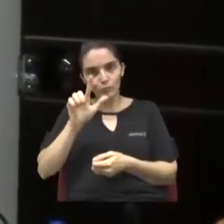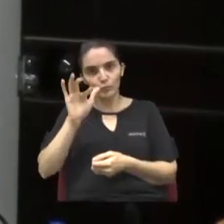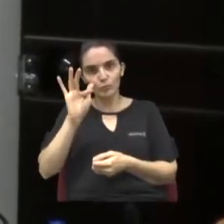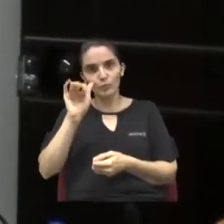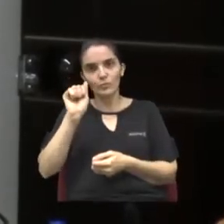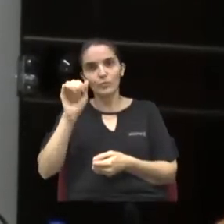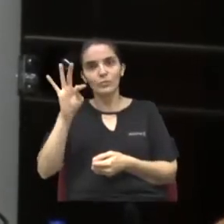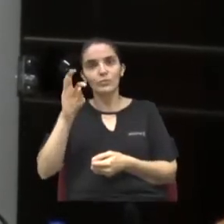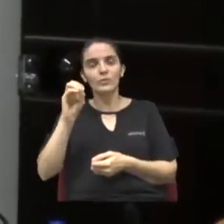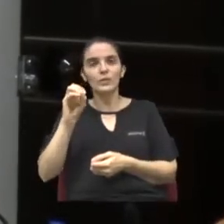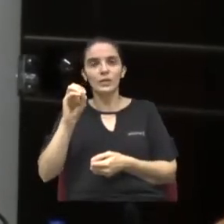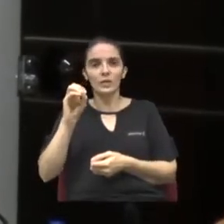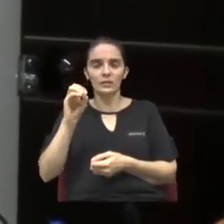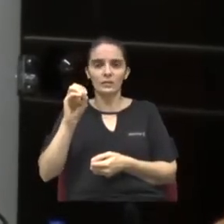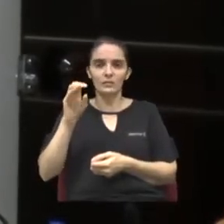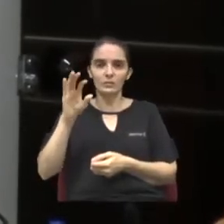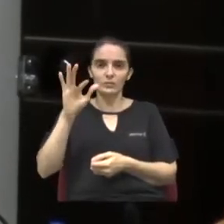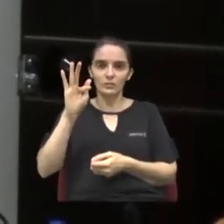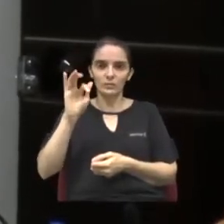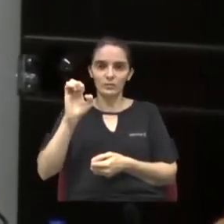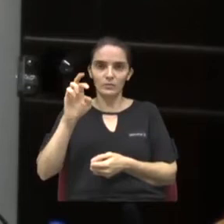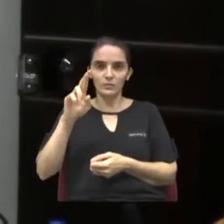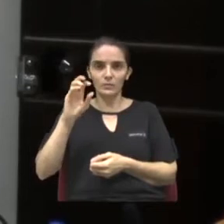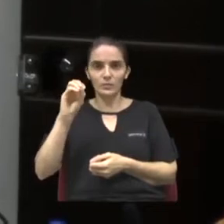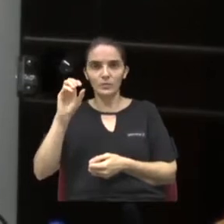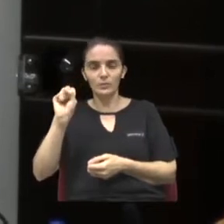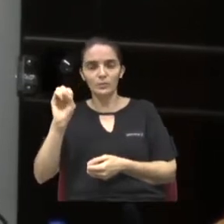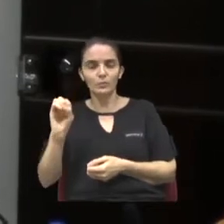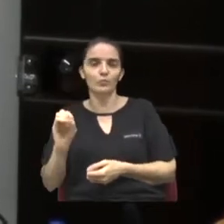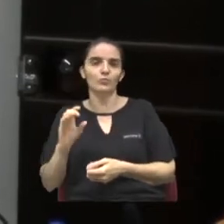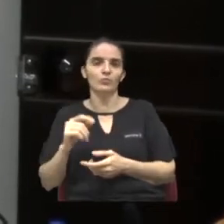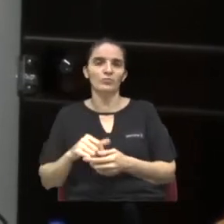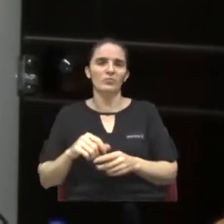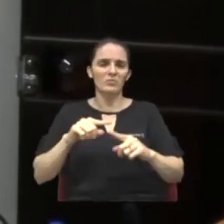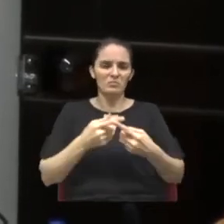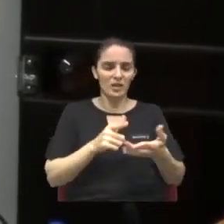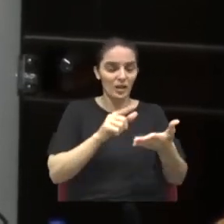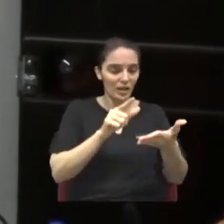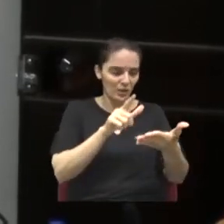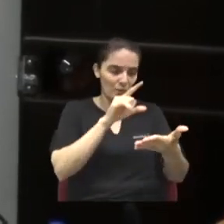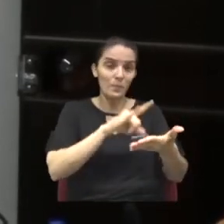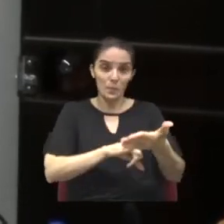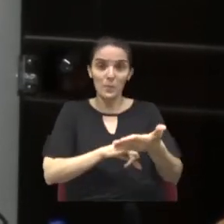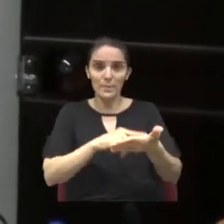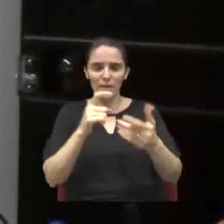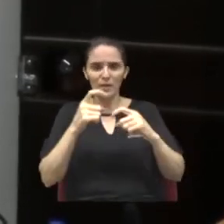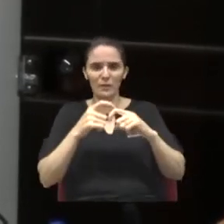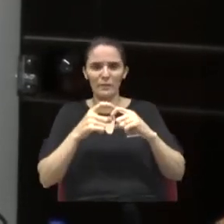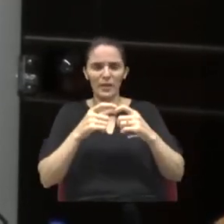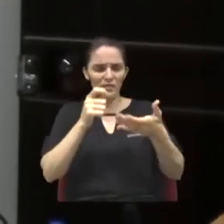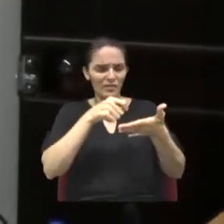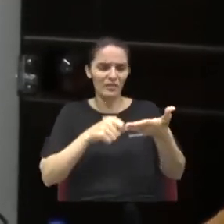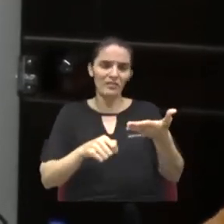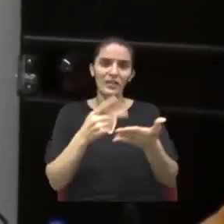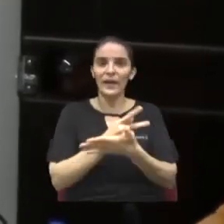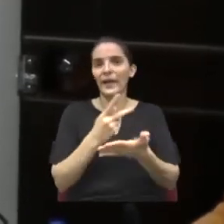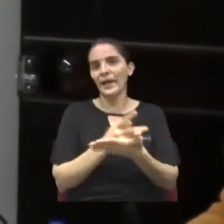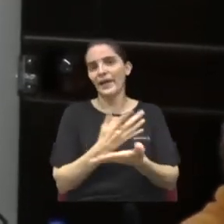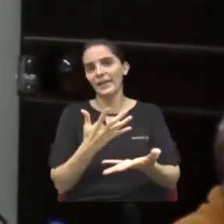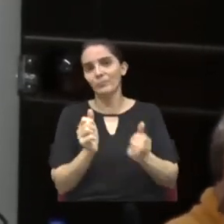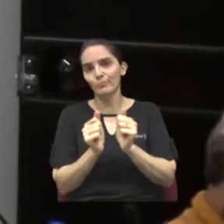judicializado lá com goma de chocolate. Então, realmente, quando você vai olhar toda a medicação